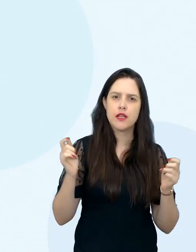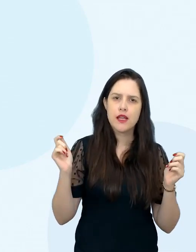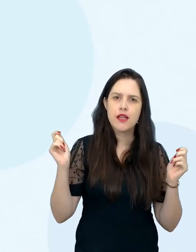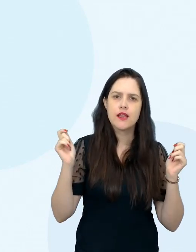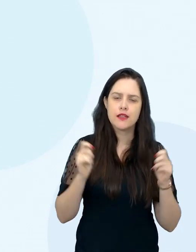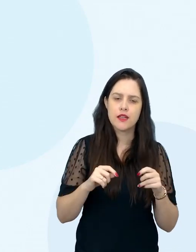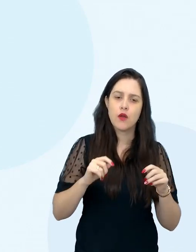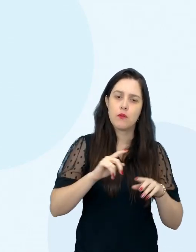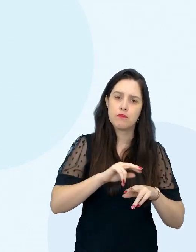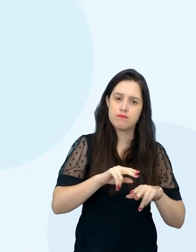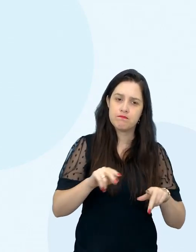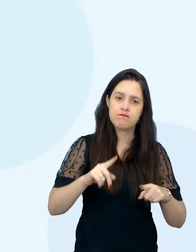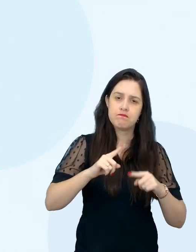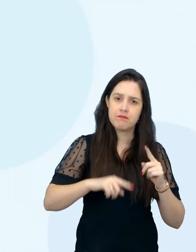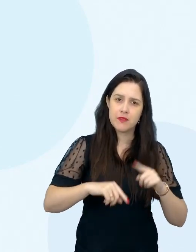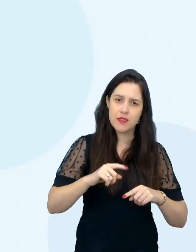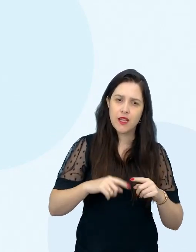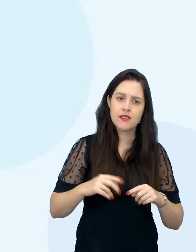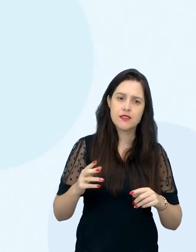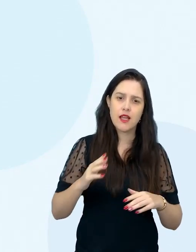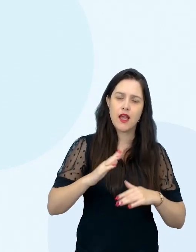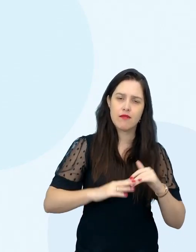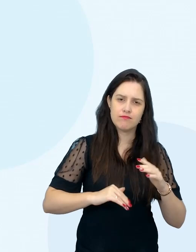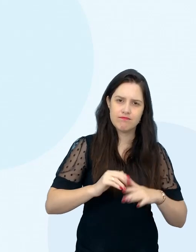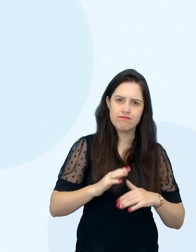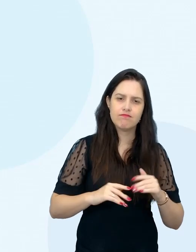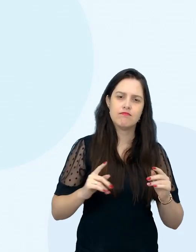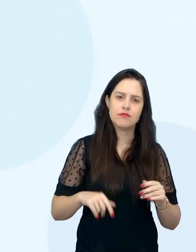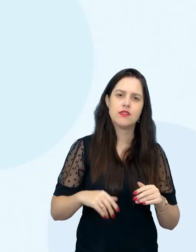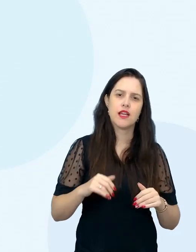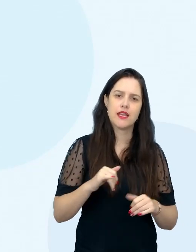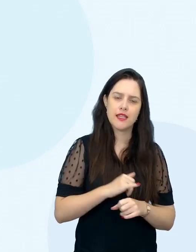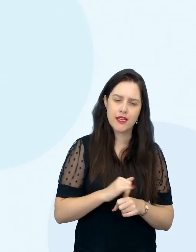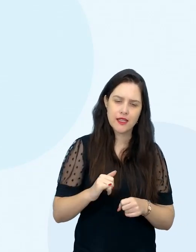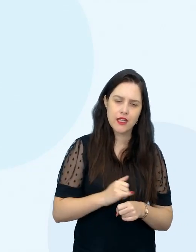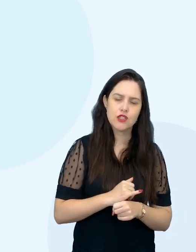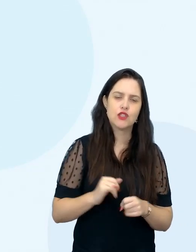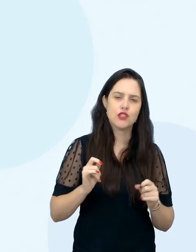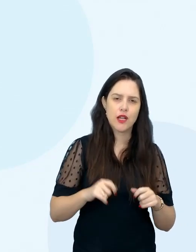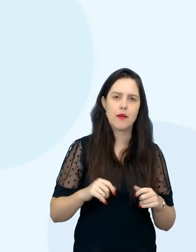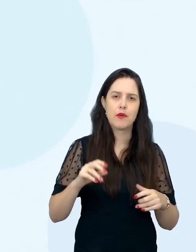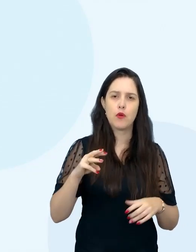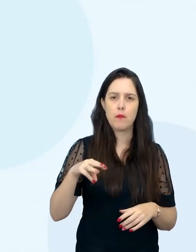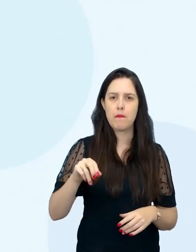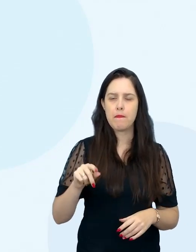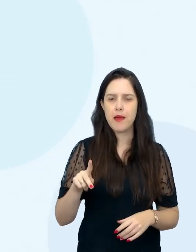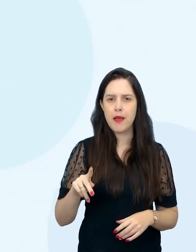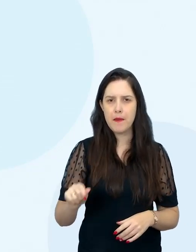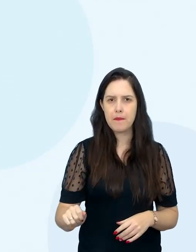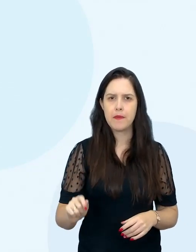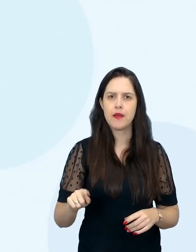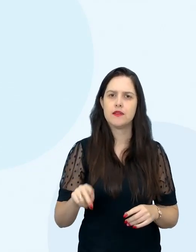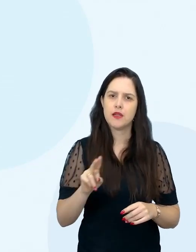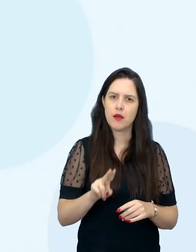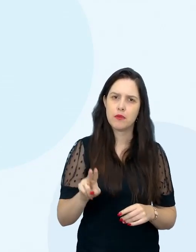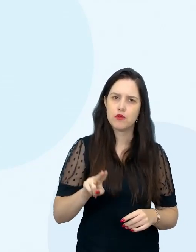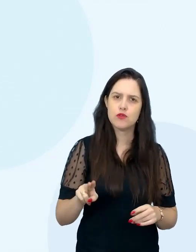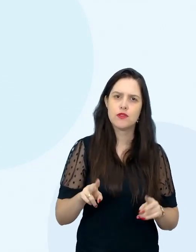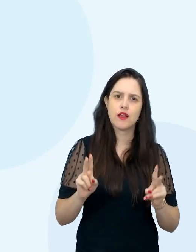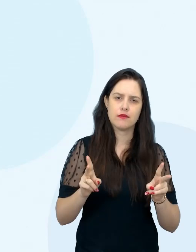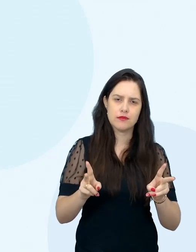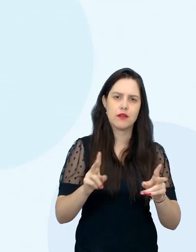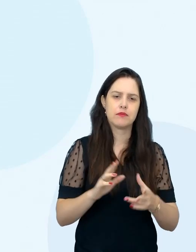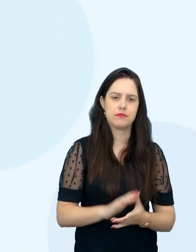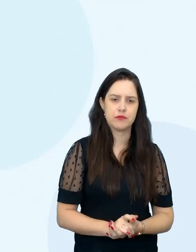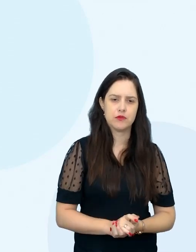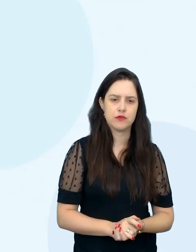são indicados lá na habilidade, né, trabalhar com imagens de satélite, com fotografias, com mapas aí ao longo do processo do ensino e